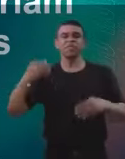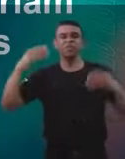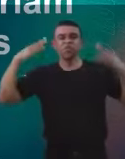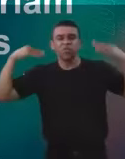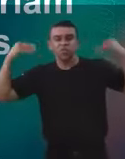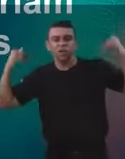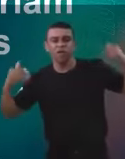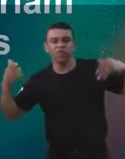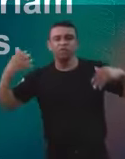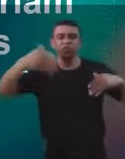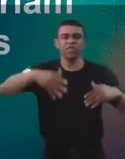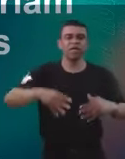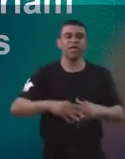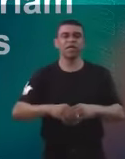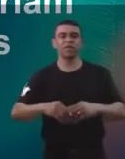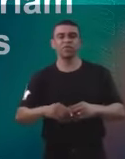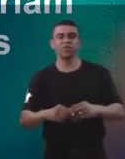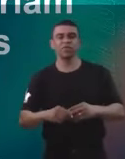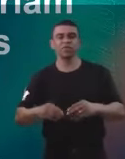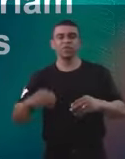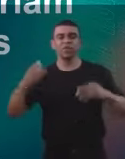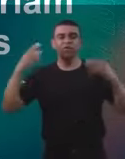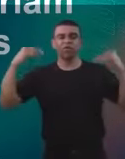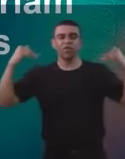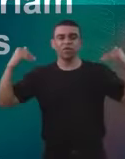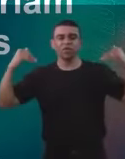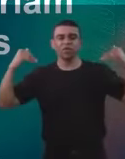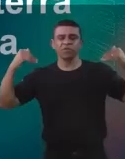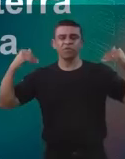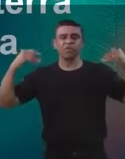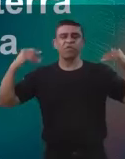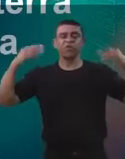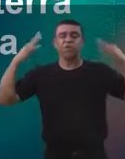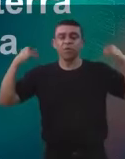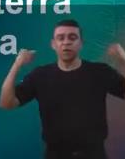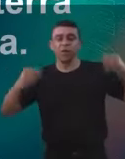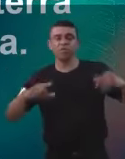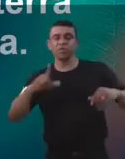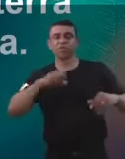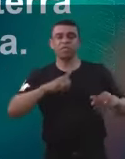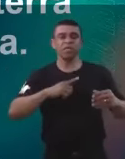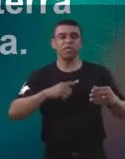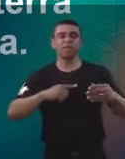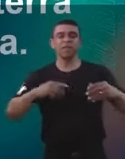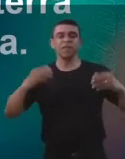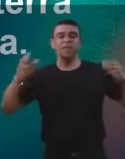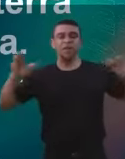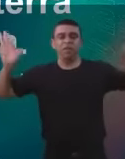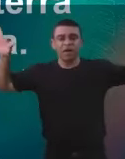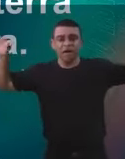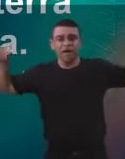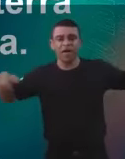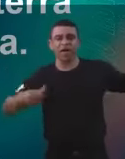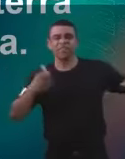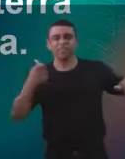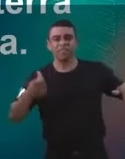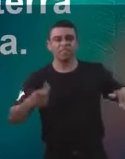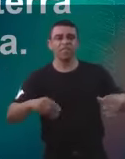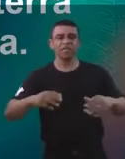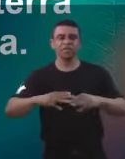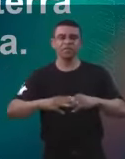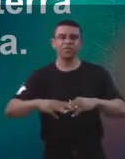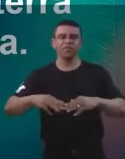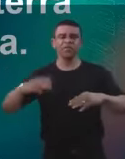cobriu o rosto, com 2 cobriu os pés e com 2 voava. Olha a adoração agora: eclamavam uns para os